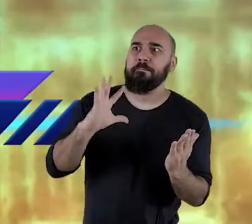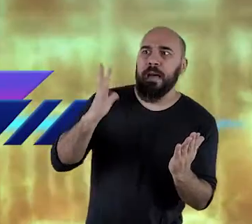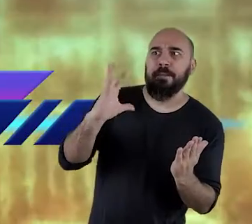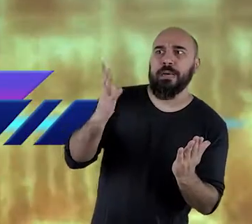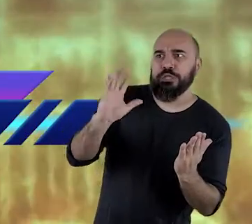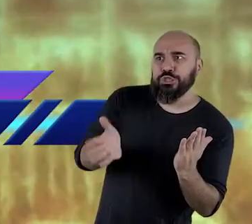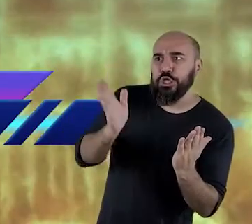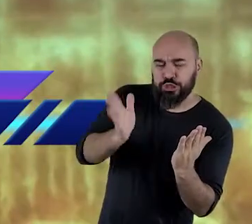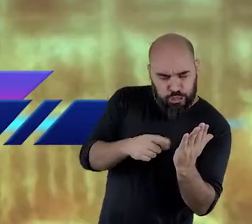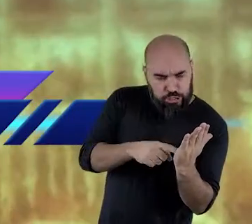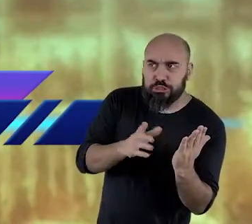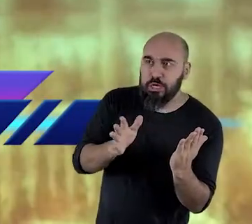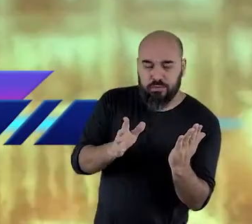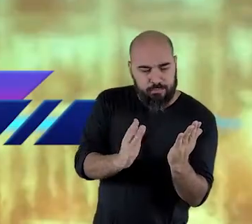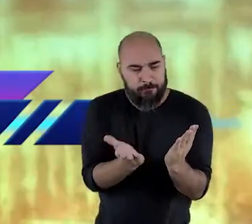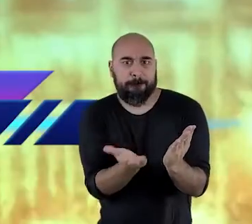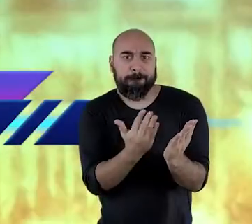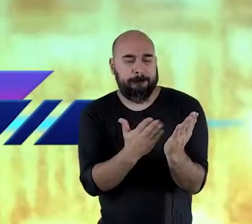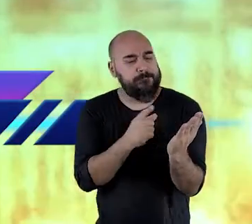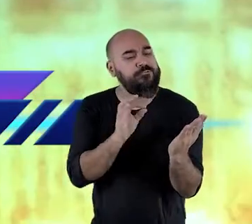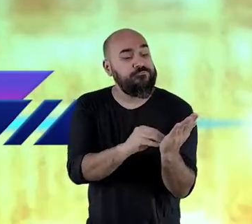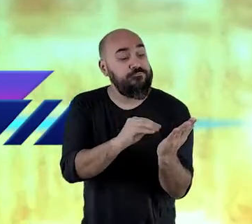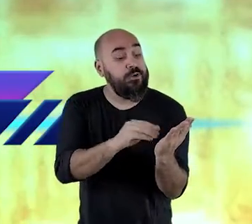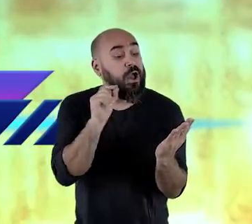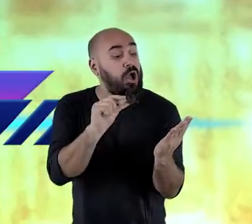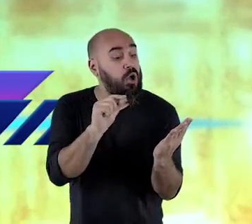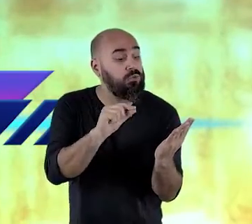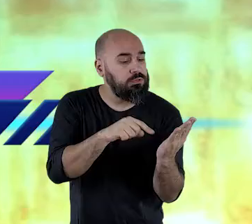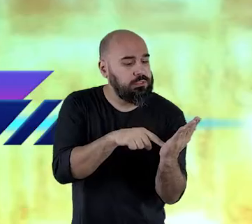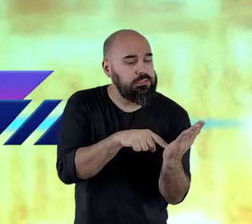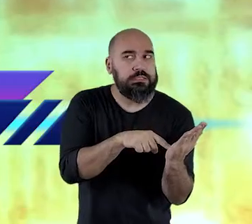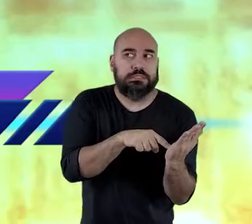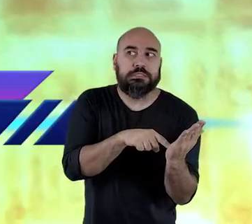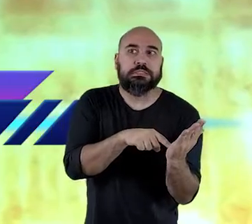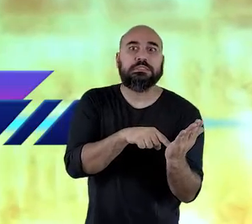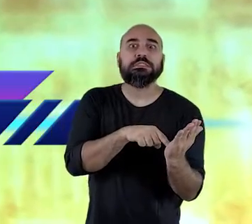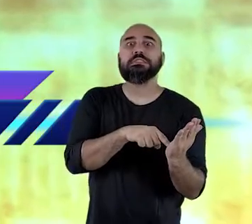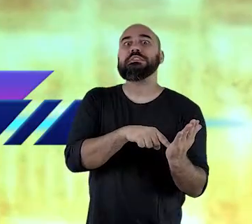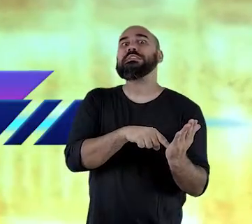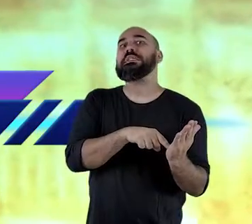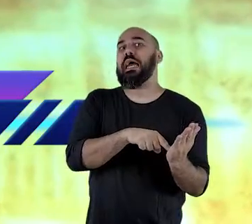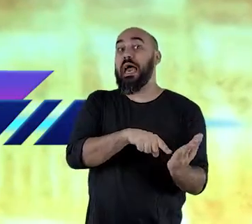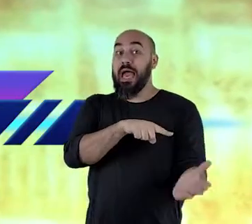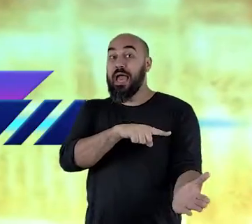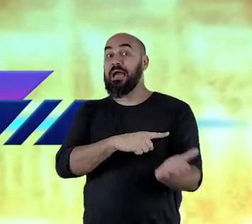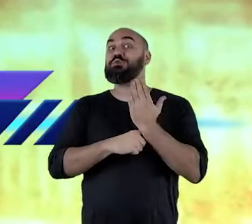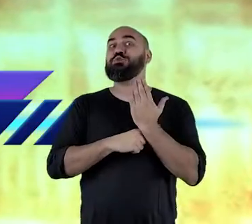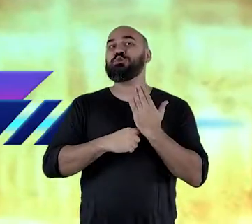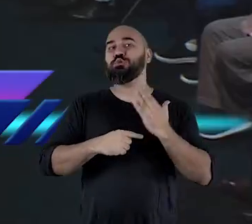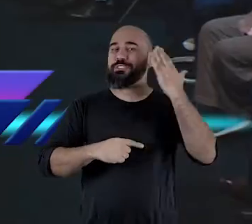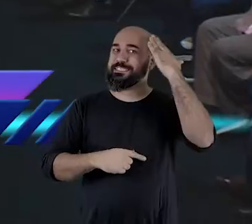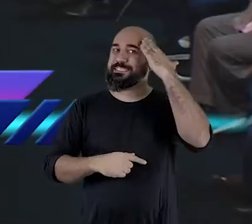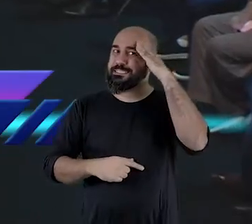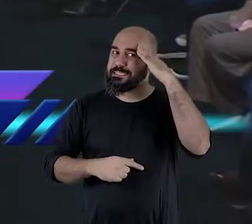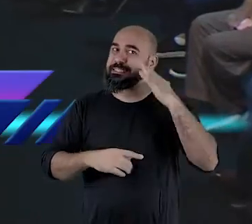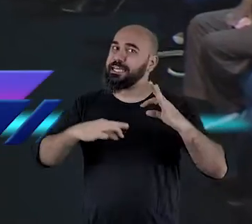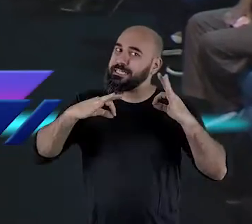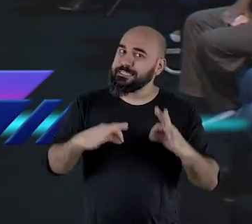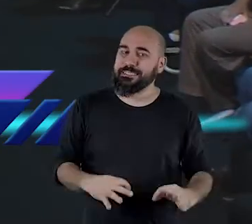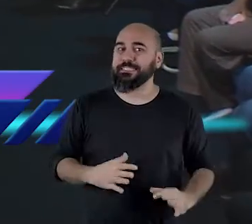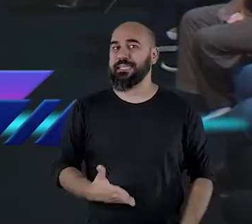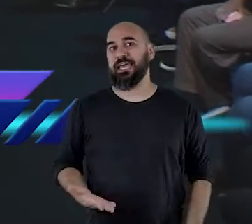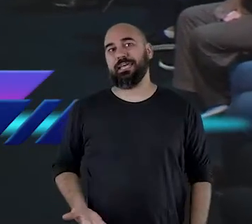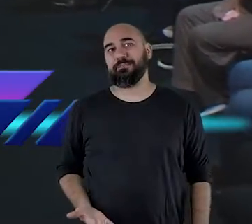Porque nada escapou do controle do Senhor. Por isso, o livro de Daniel nos ajuda exatamente